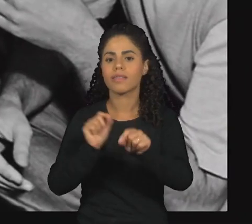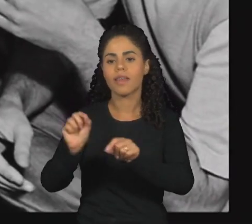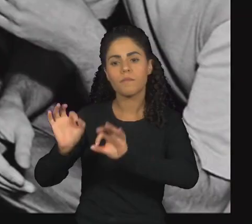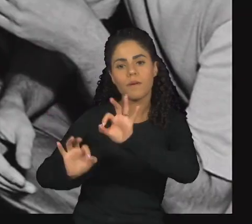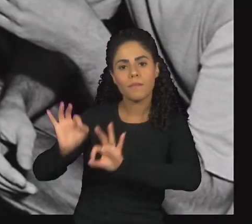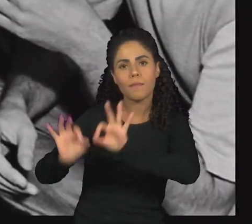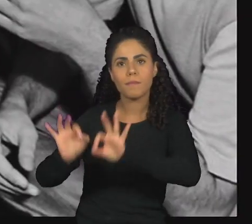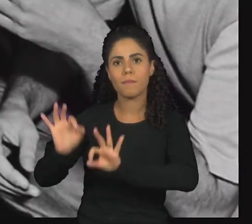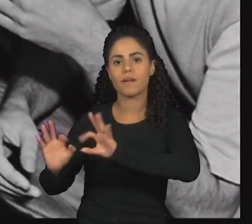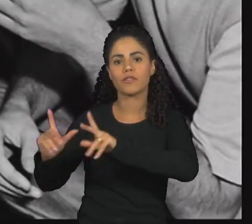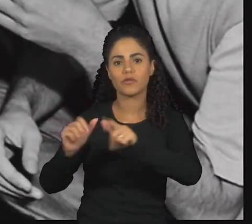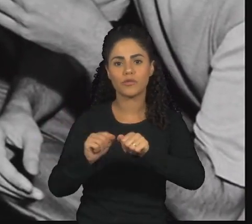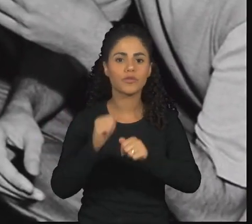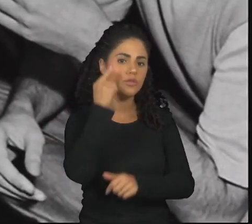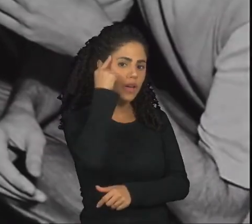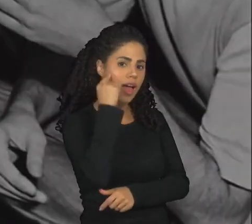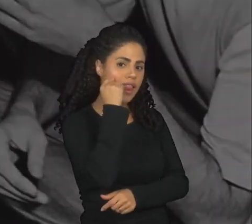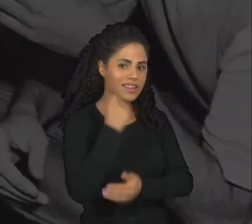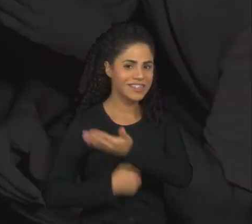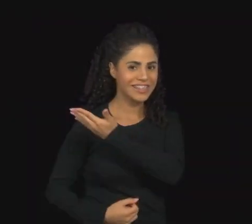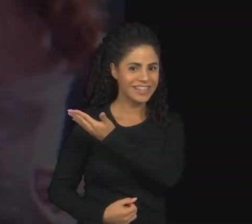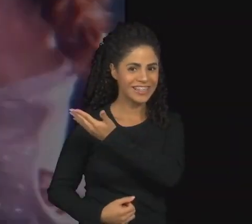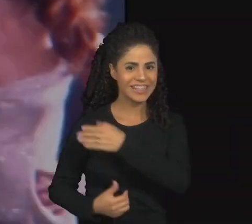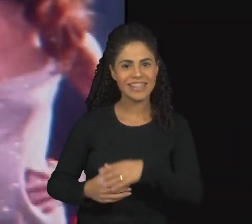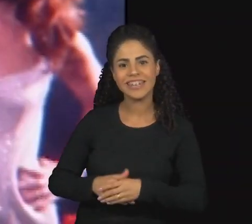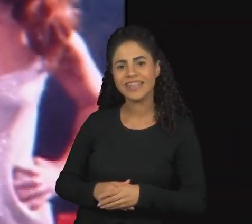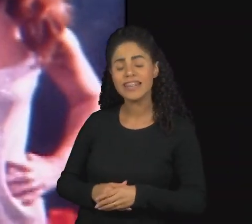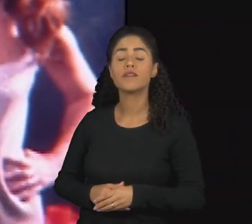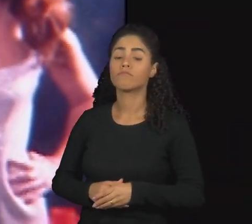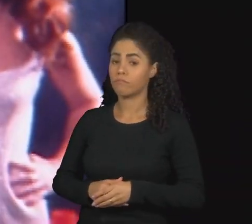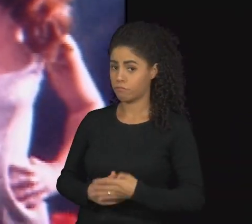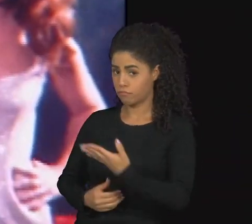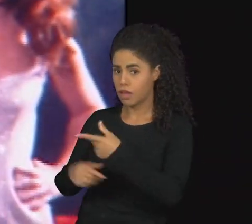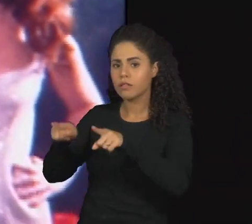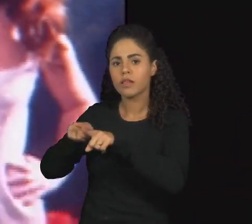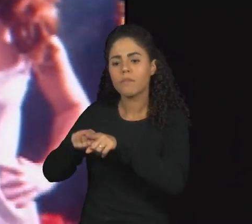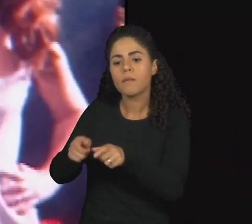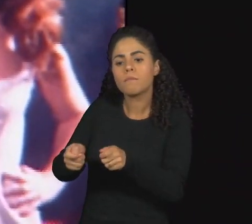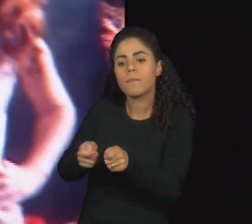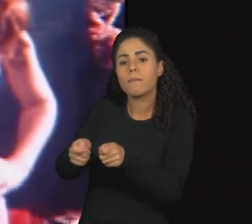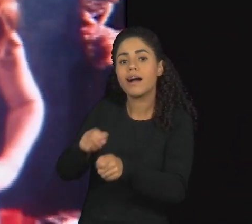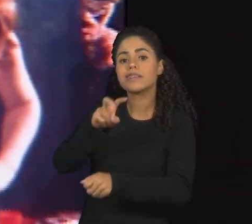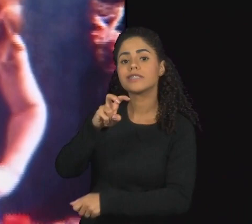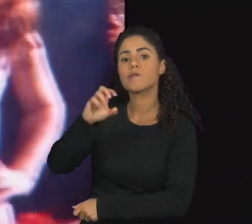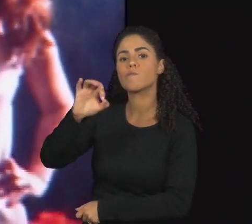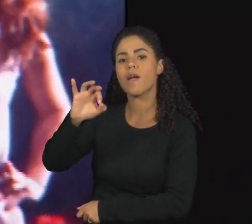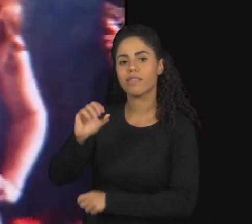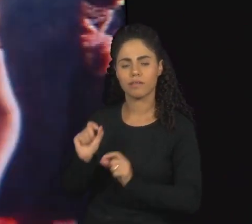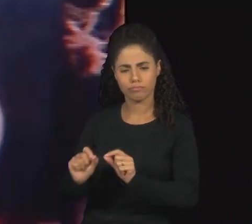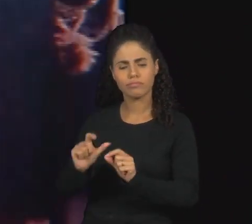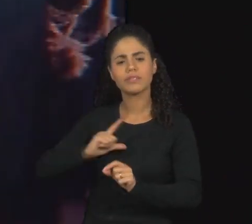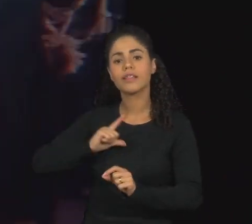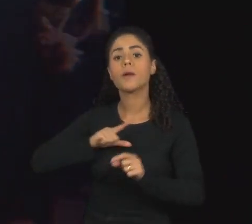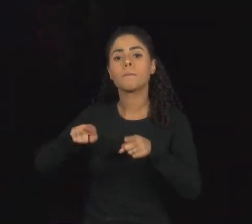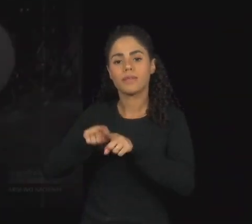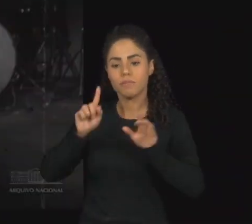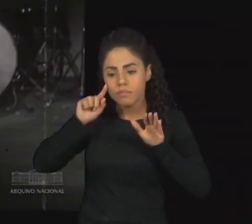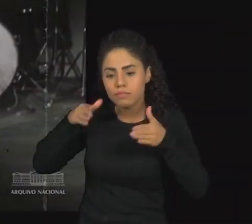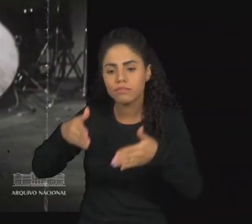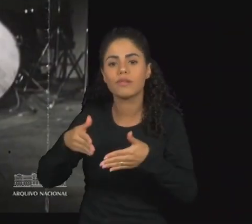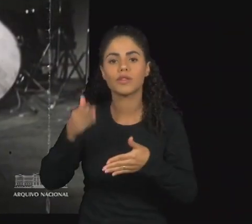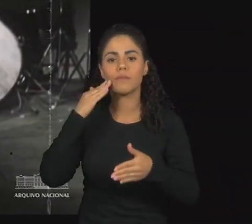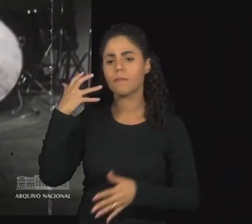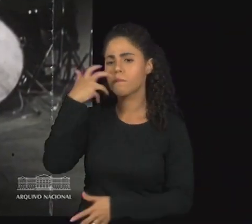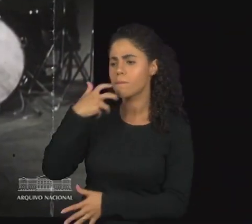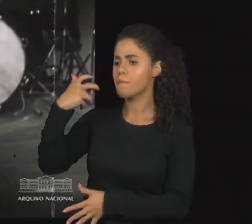de Clarice Lispector. Fauzi Arap dirigiu cerca de 50 peças, mas se dedicou também aos shows